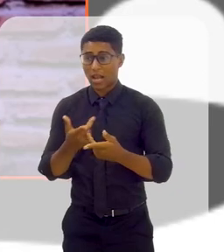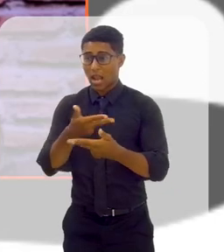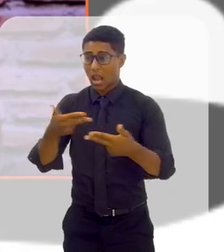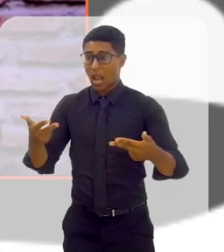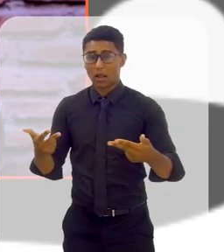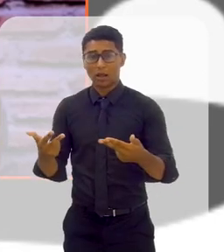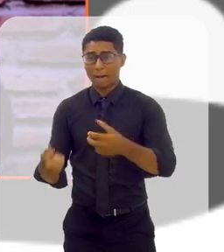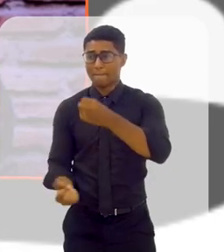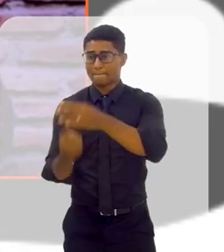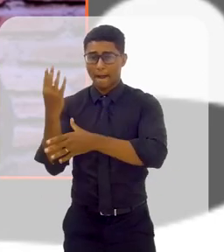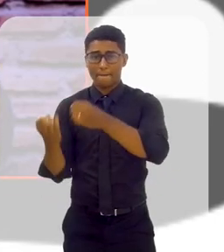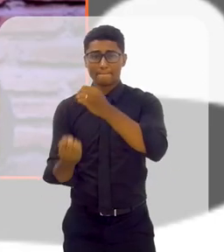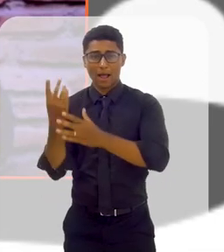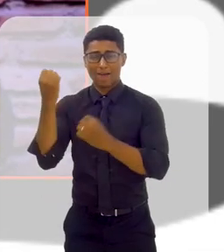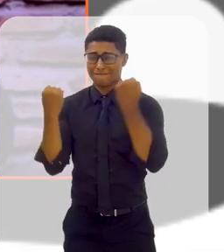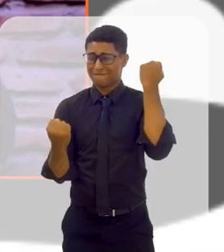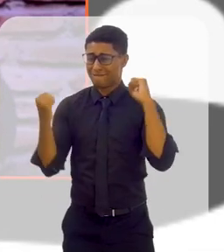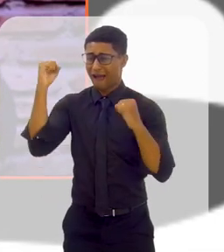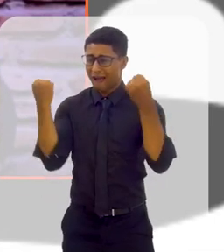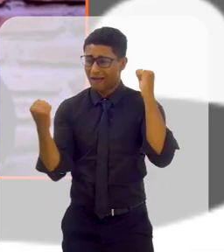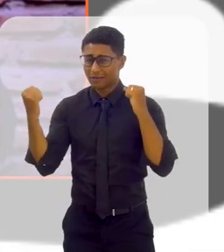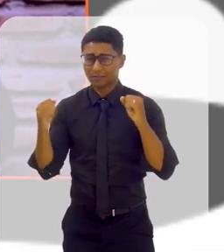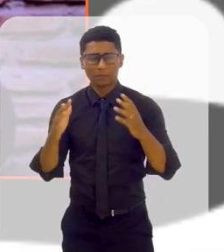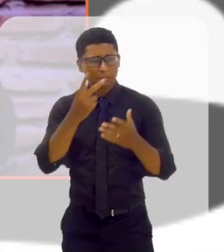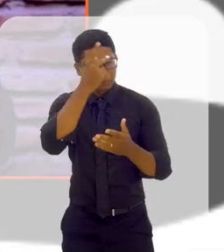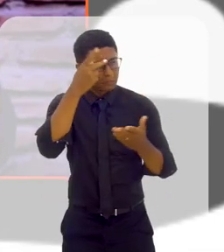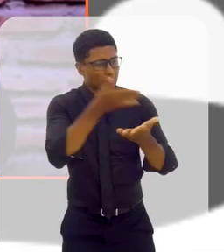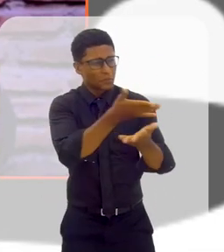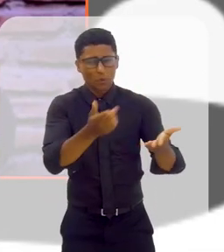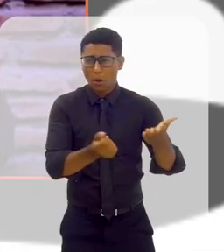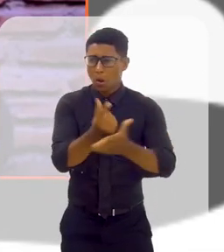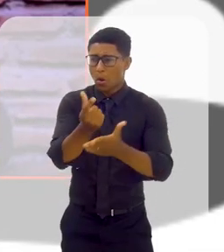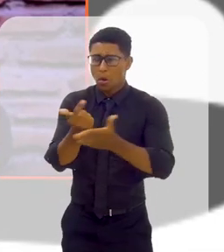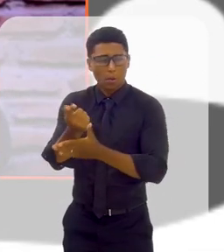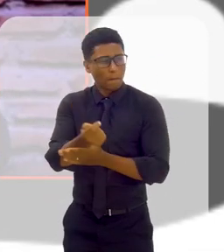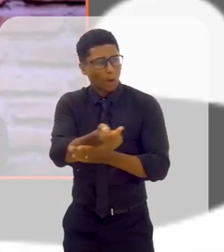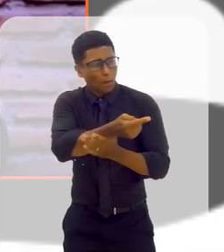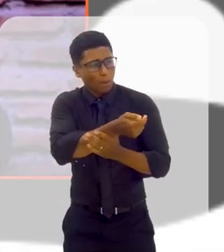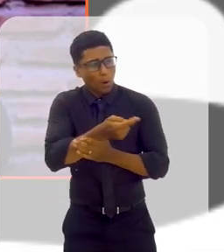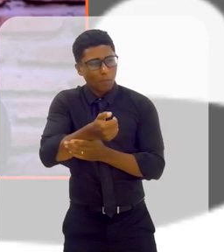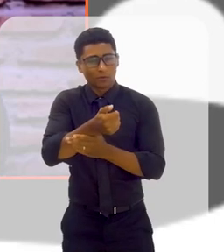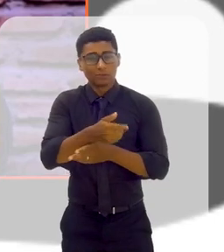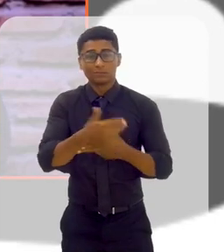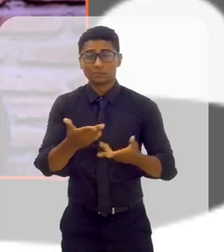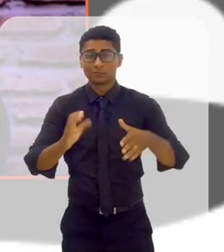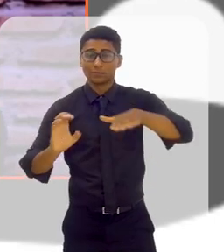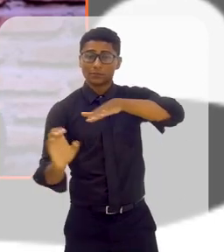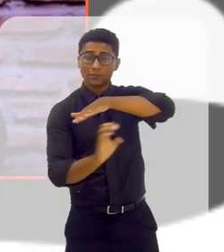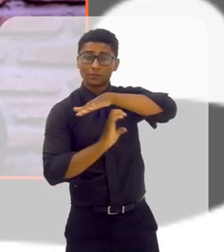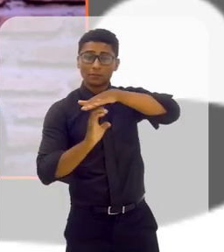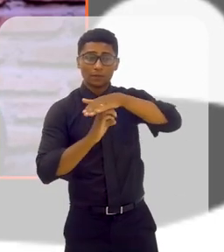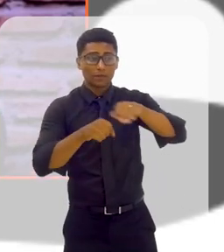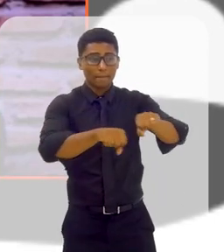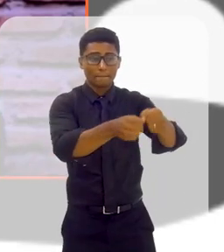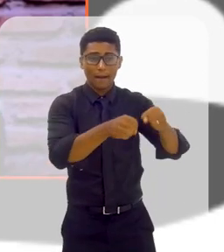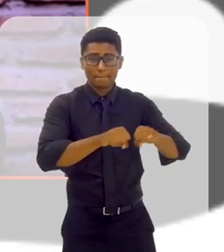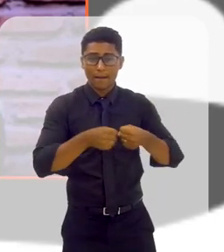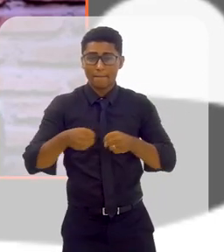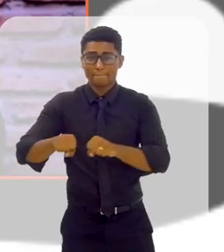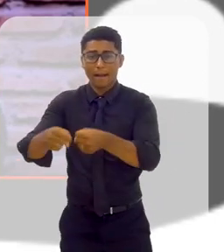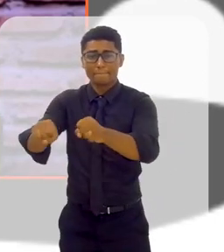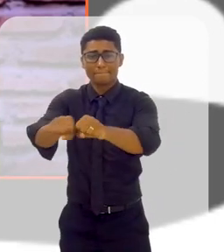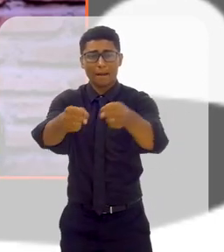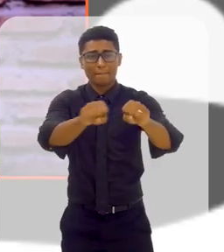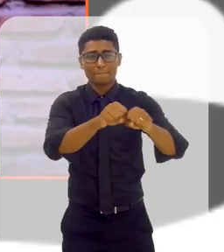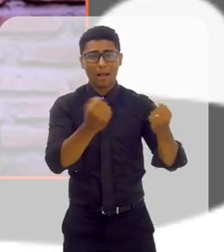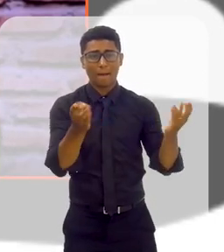alta oferta automaticamente falando houve um para equalizar demanda empresas quebraram foi o crédito da